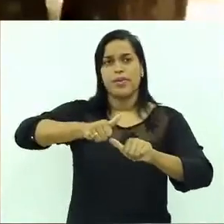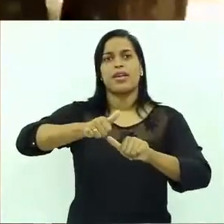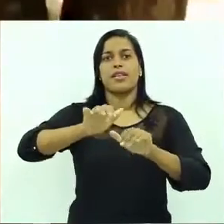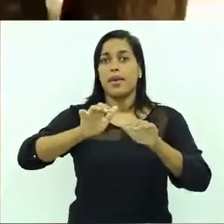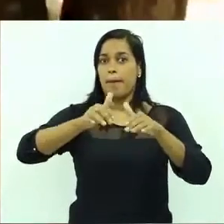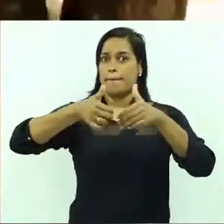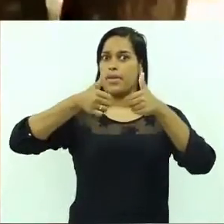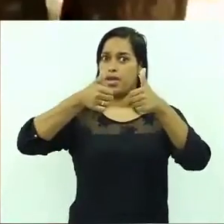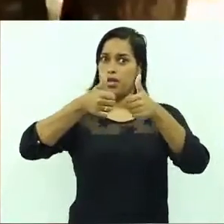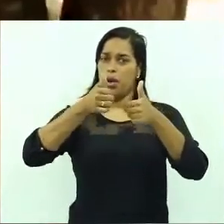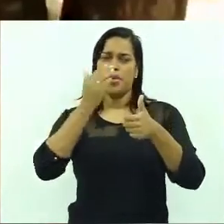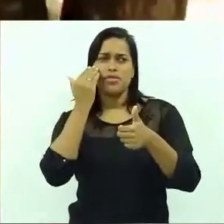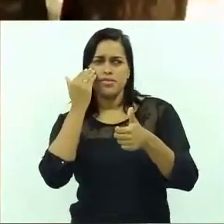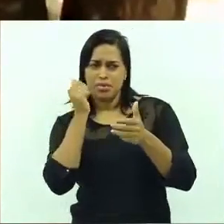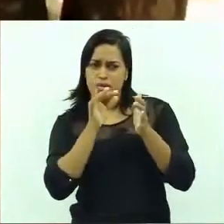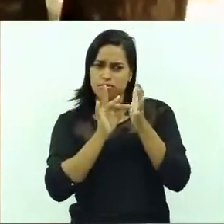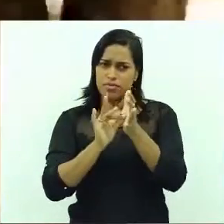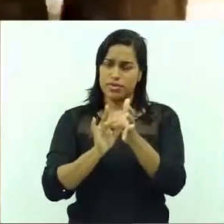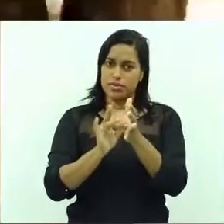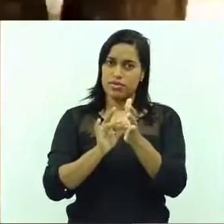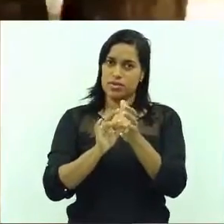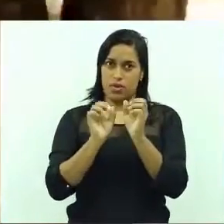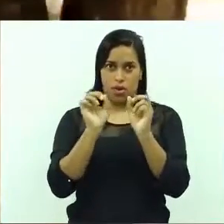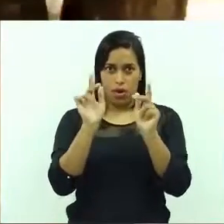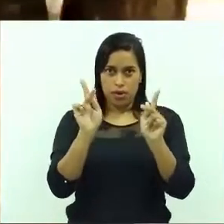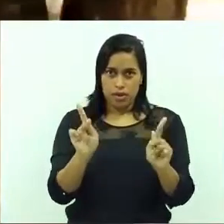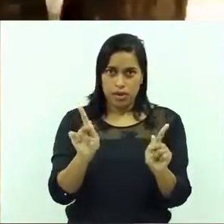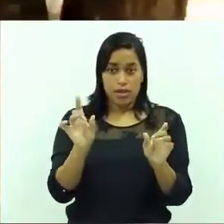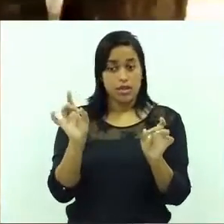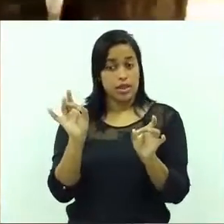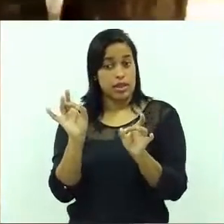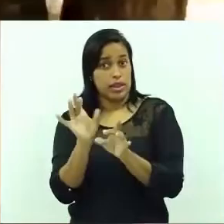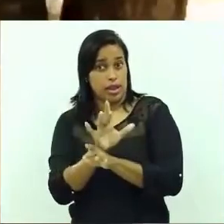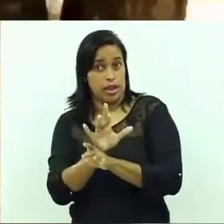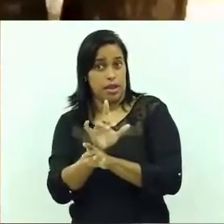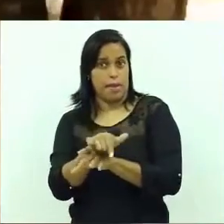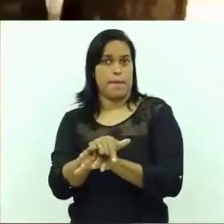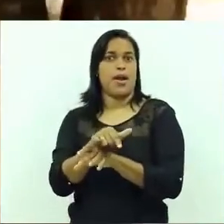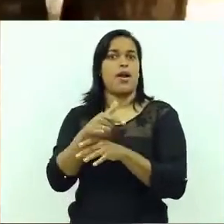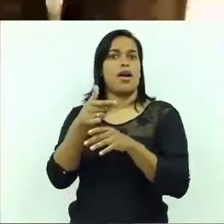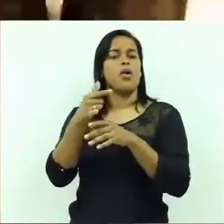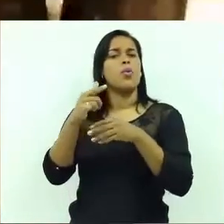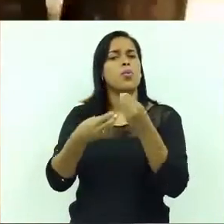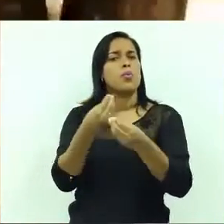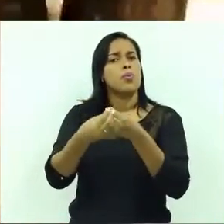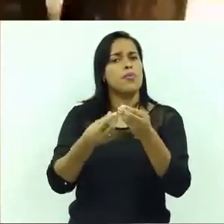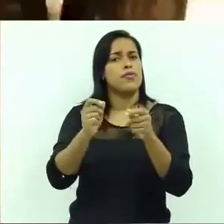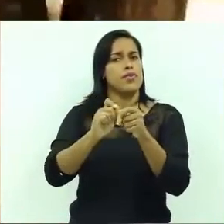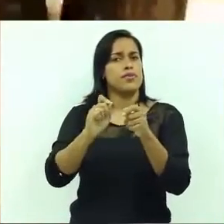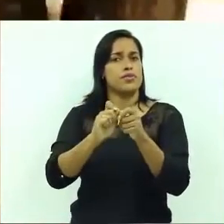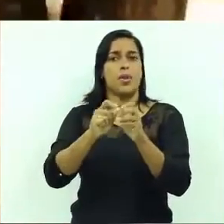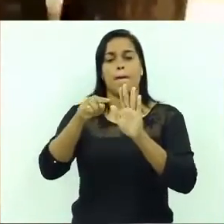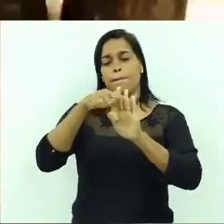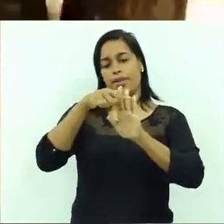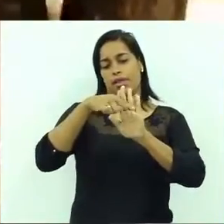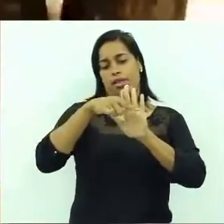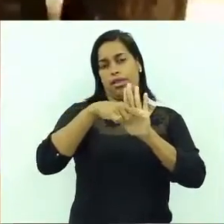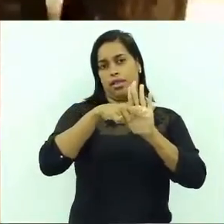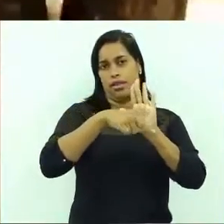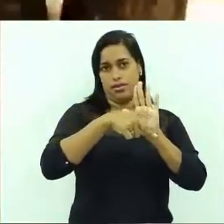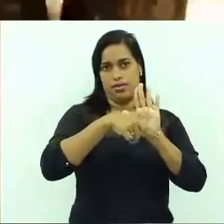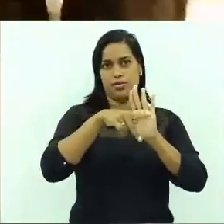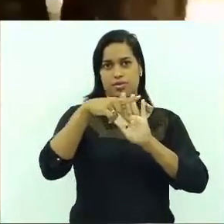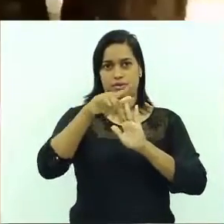para ver se dá para ser implementada. Mas tudo bem, depois da ideia, qual é o próximo passo? Um plano de